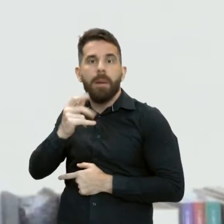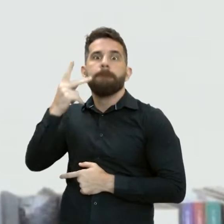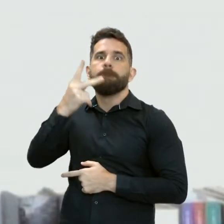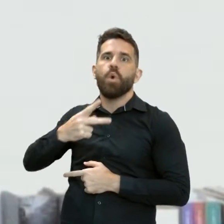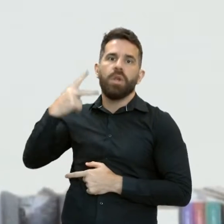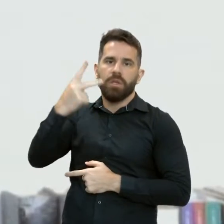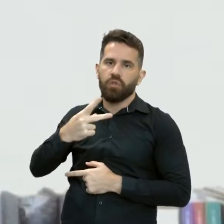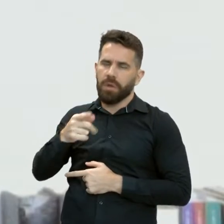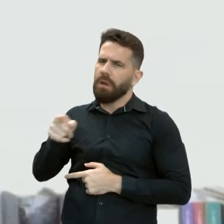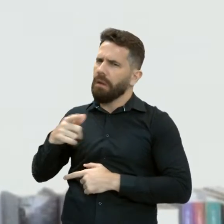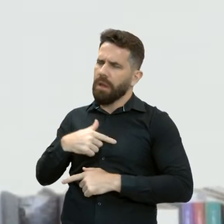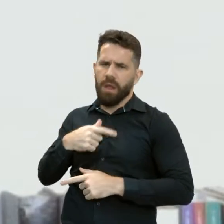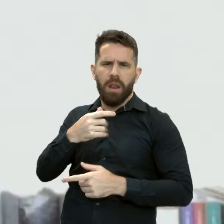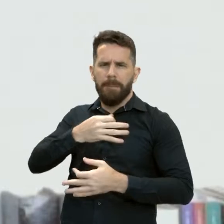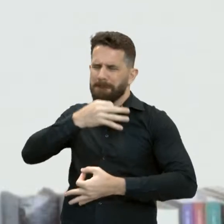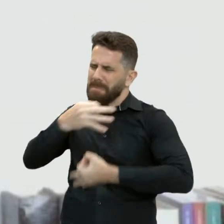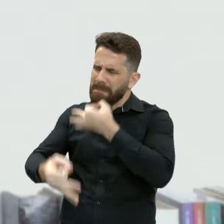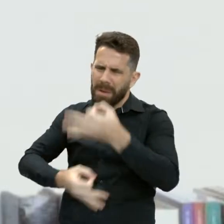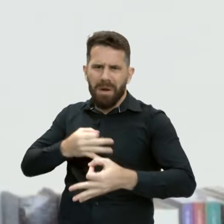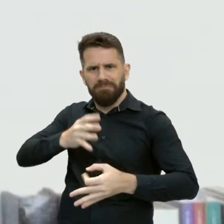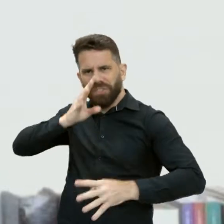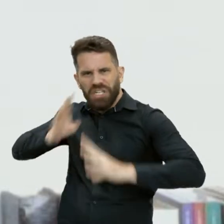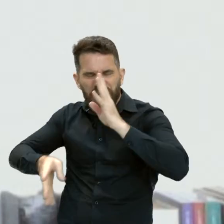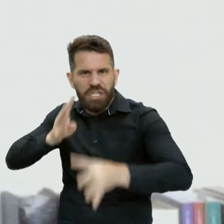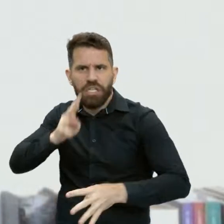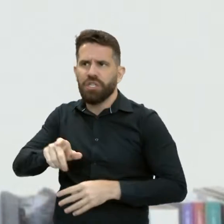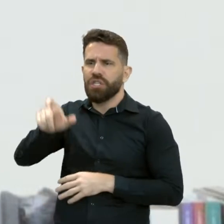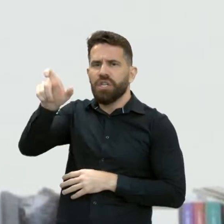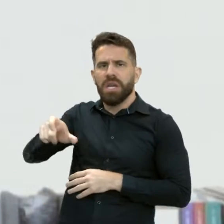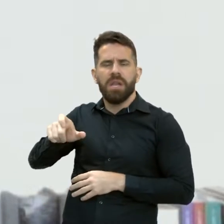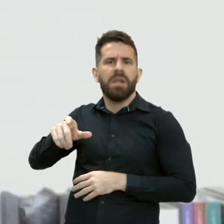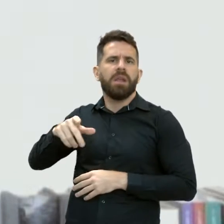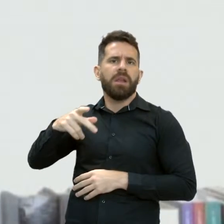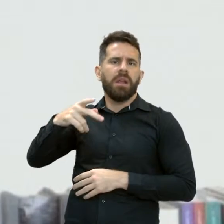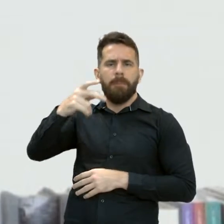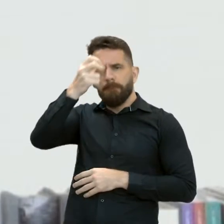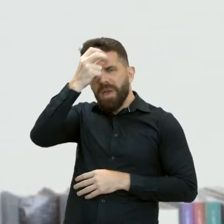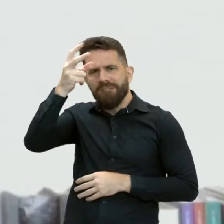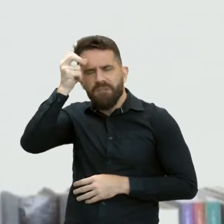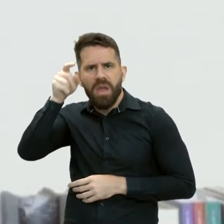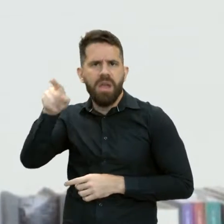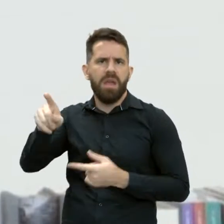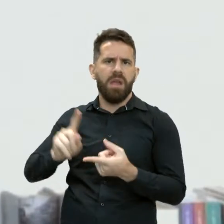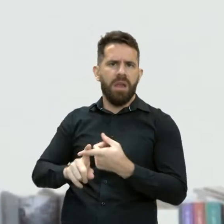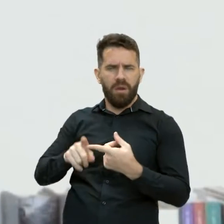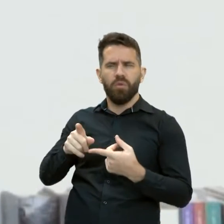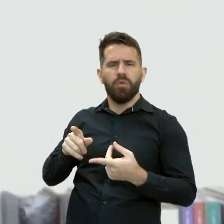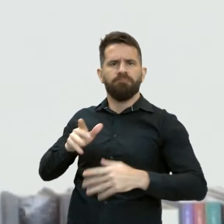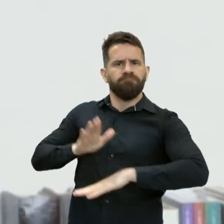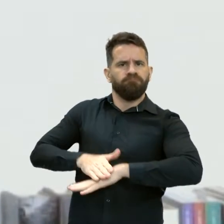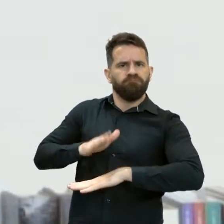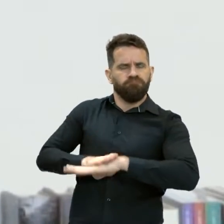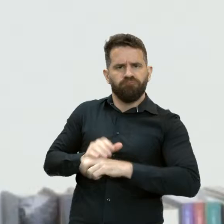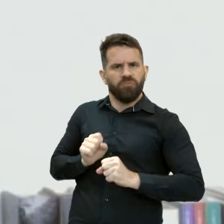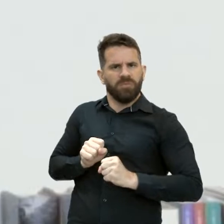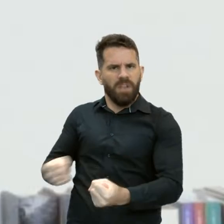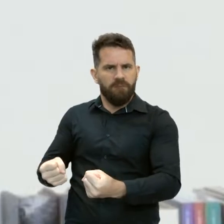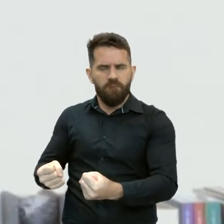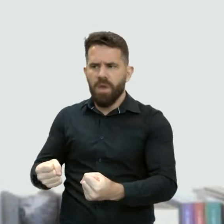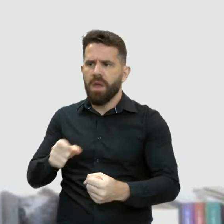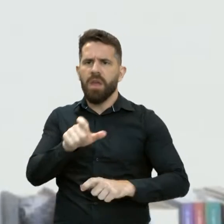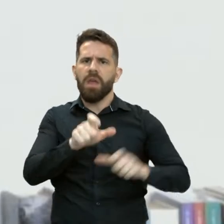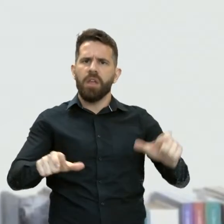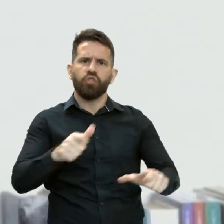combativa. Critica ali o prefeito, algumas questões, defende os